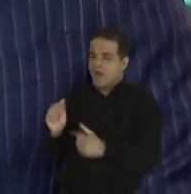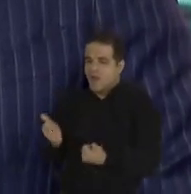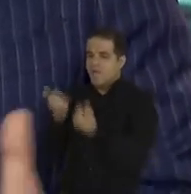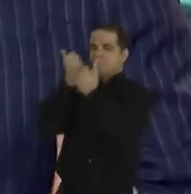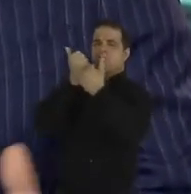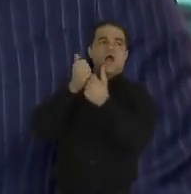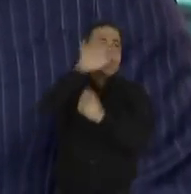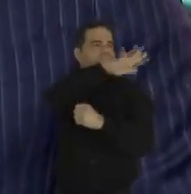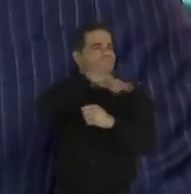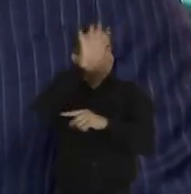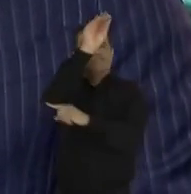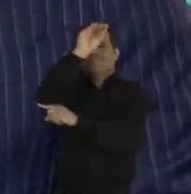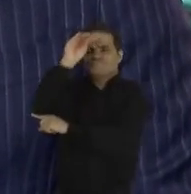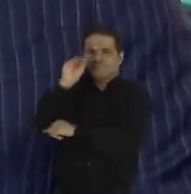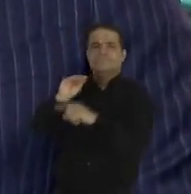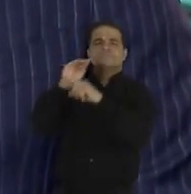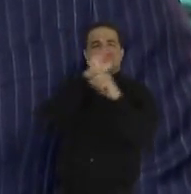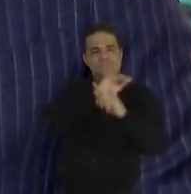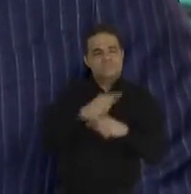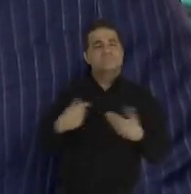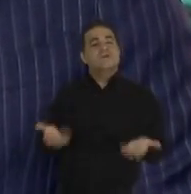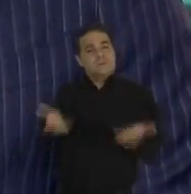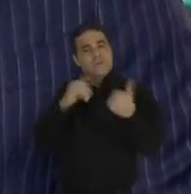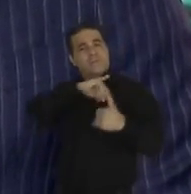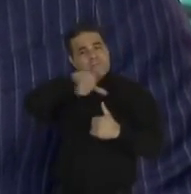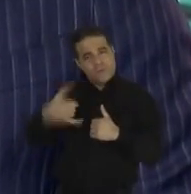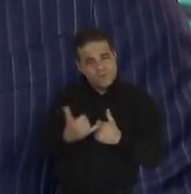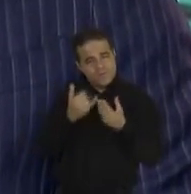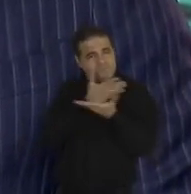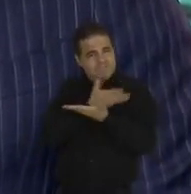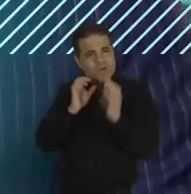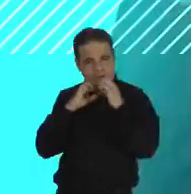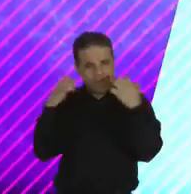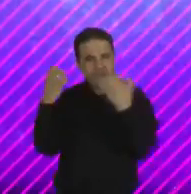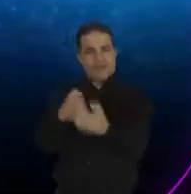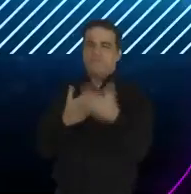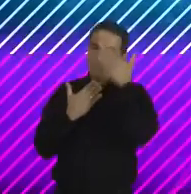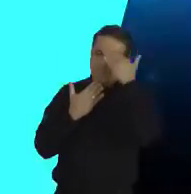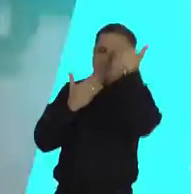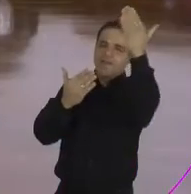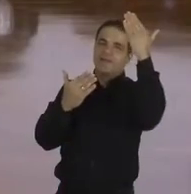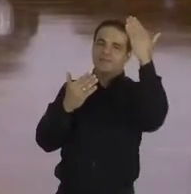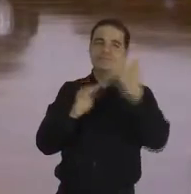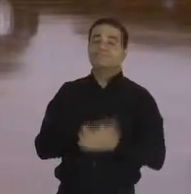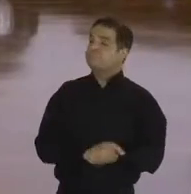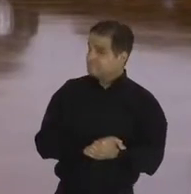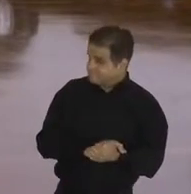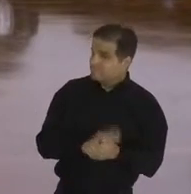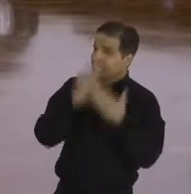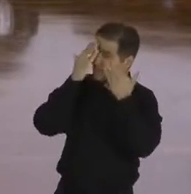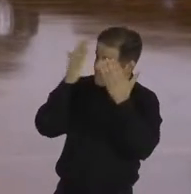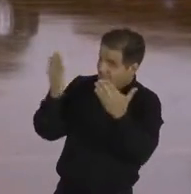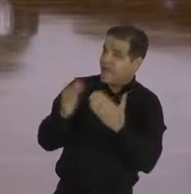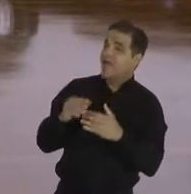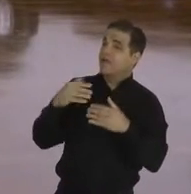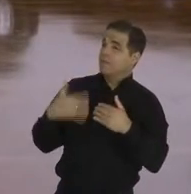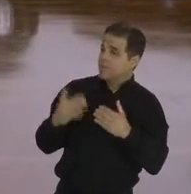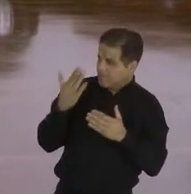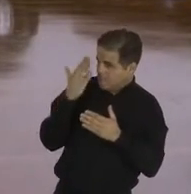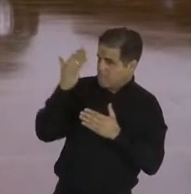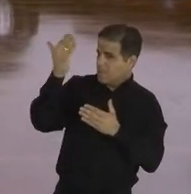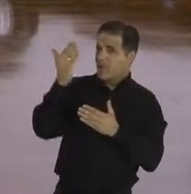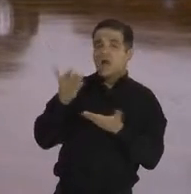meio ambiente e por favor curtam conosco esse Fantástico bem muito obrigado obrigado sucesso